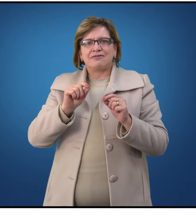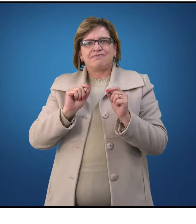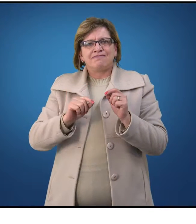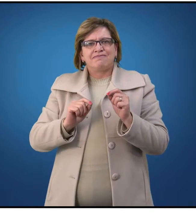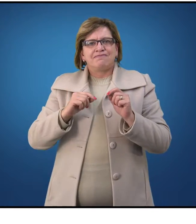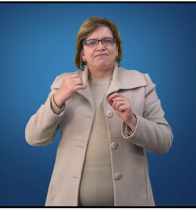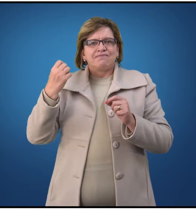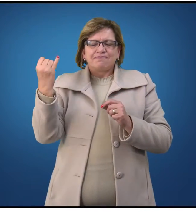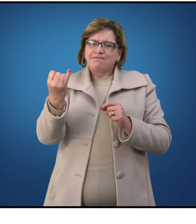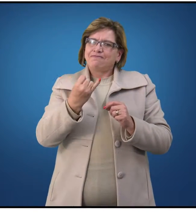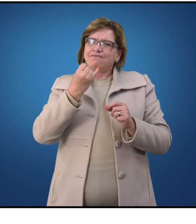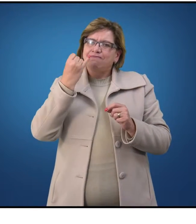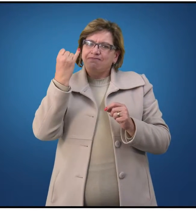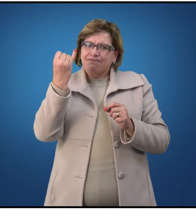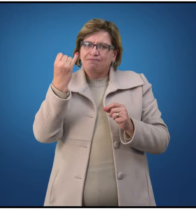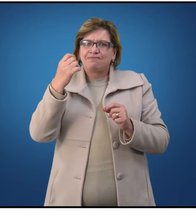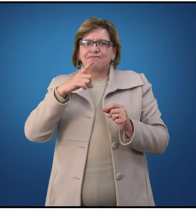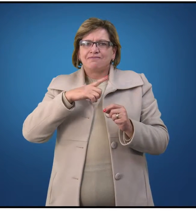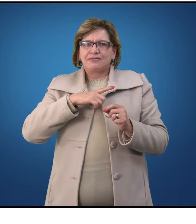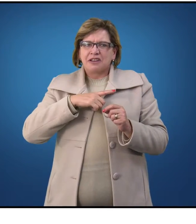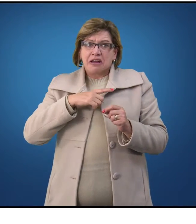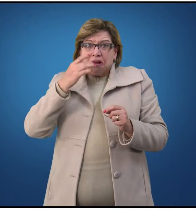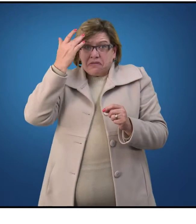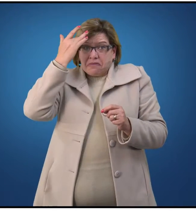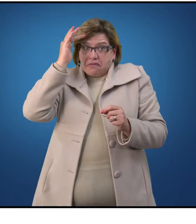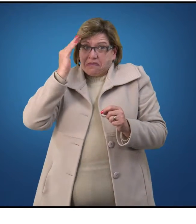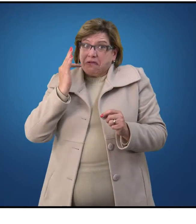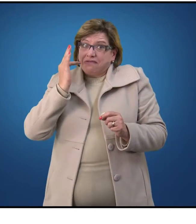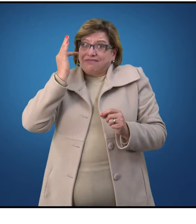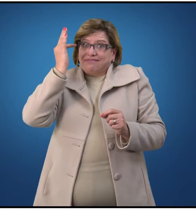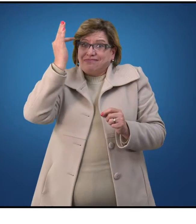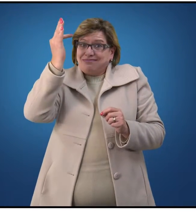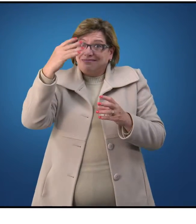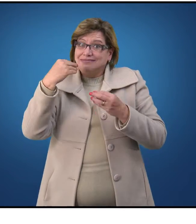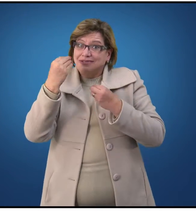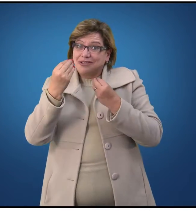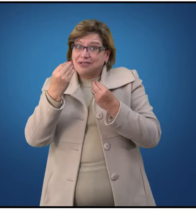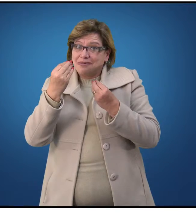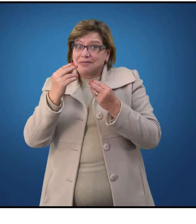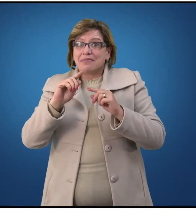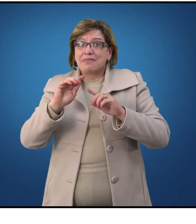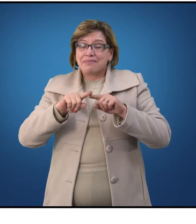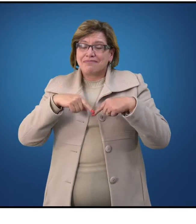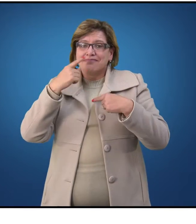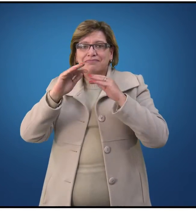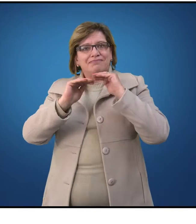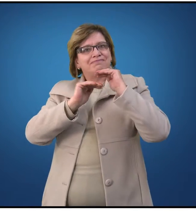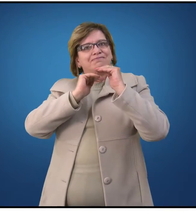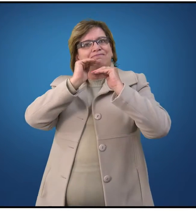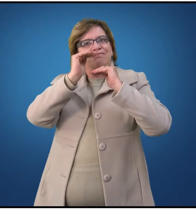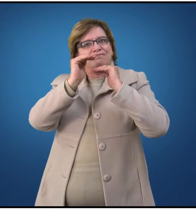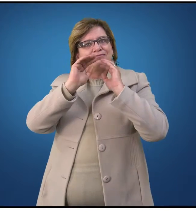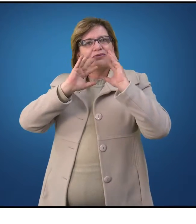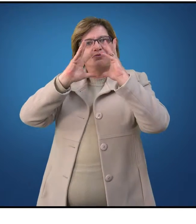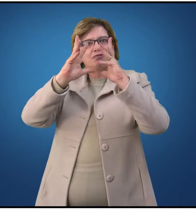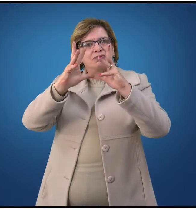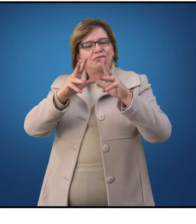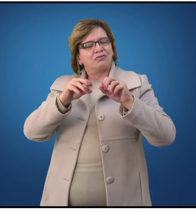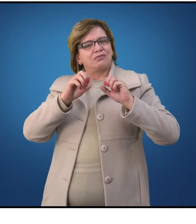das prioridades. Não sei se seriam perspectivas, mas eu acredito que isso é uma evolução. E todo o processo